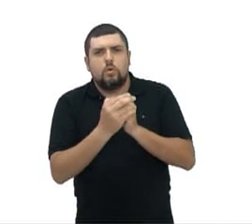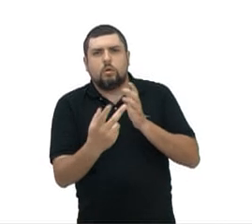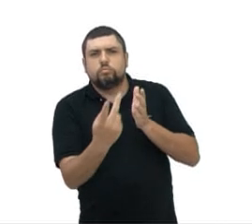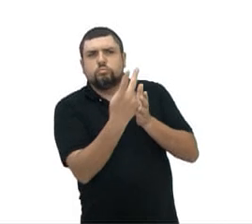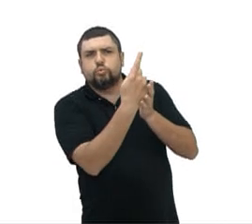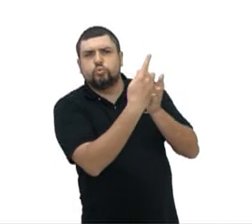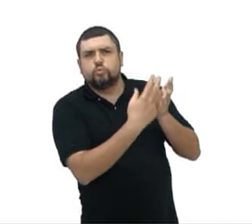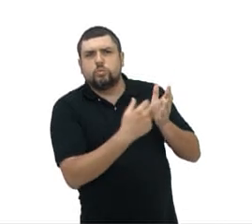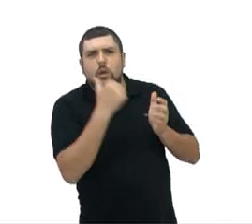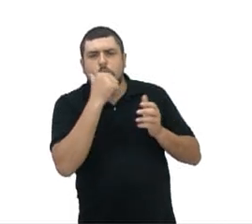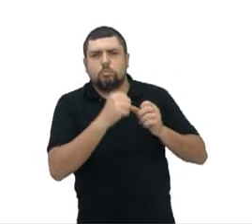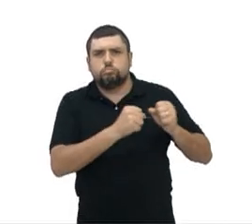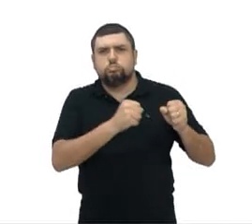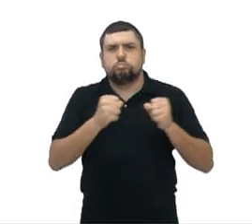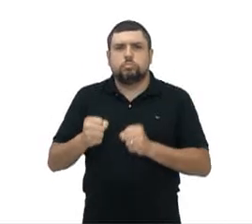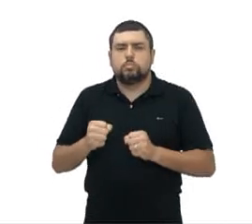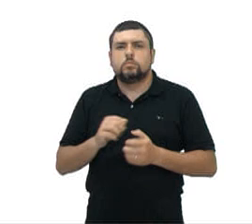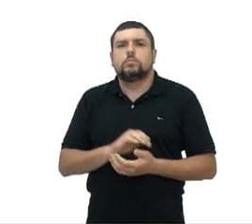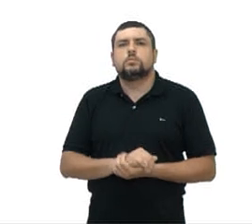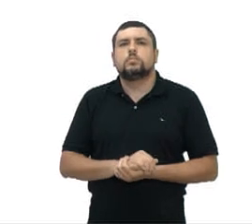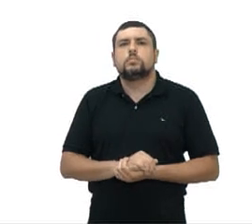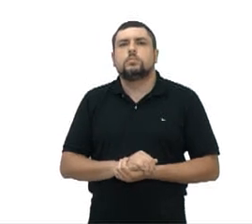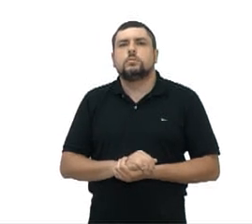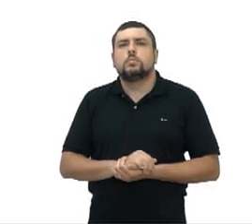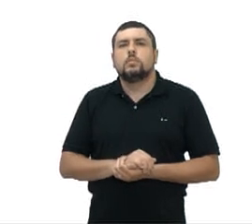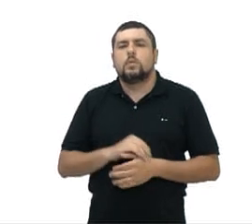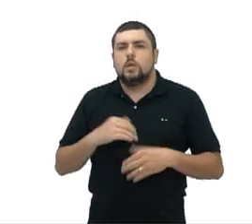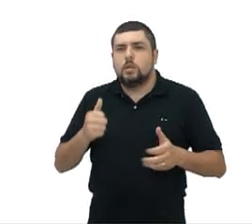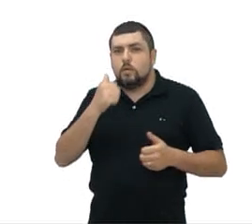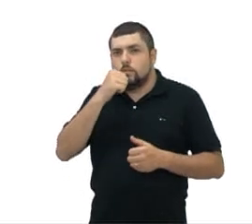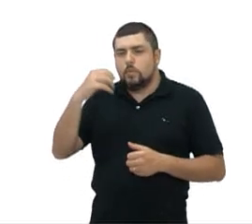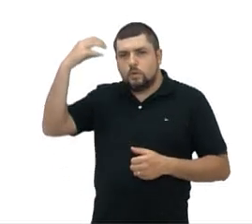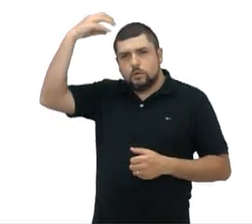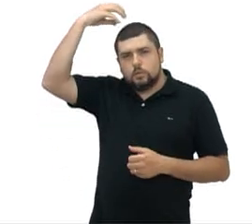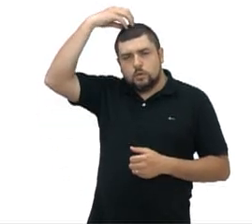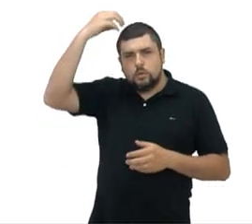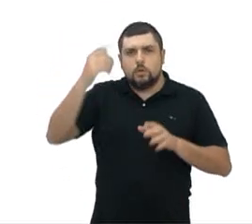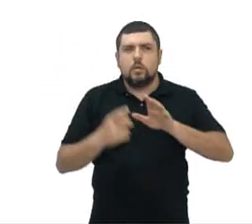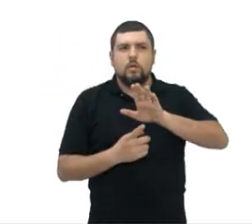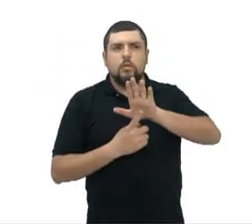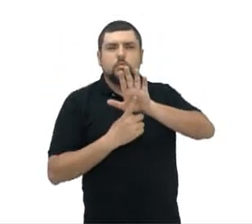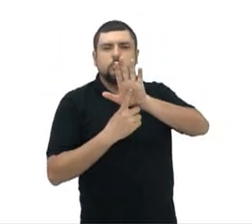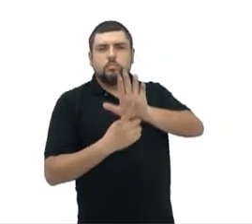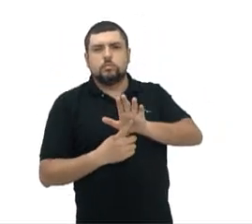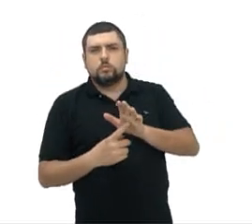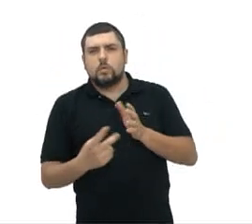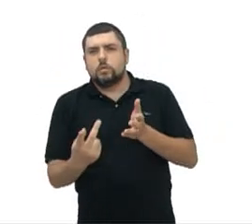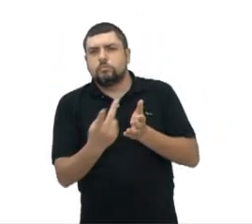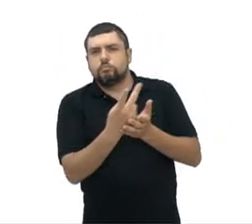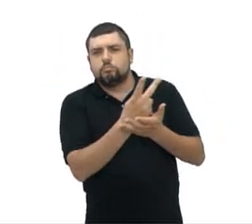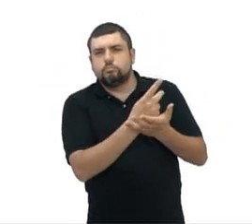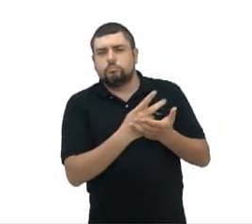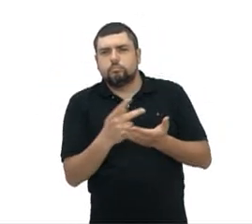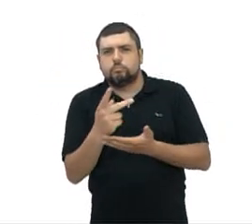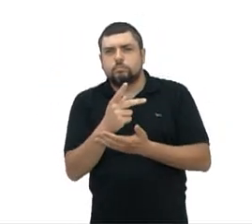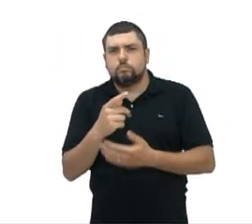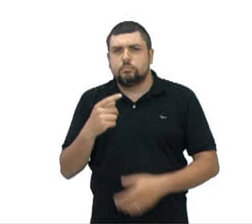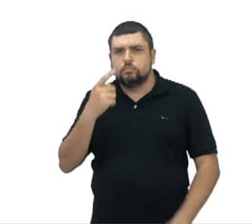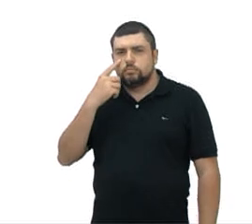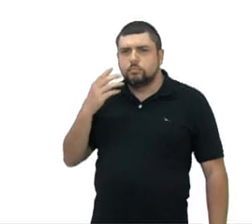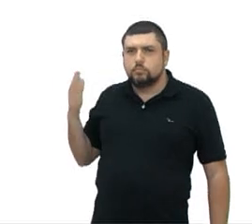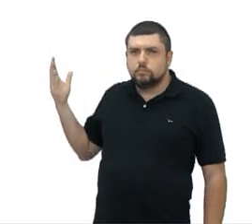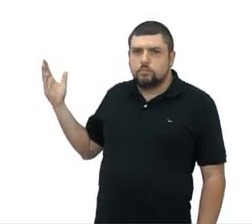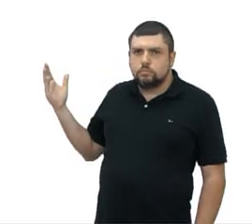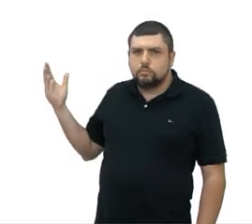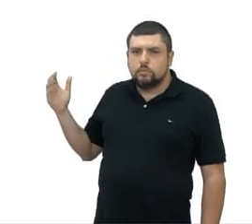poderosas. Candaces do reino de Cush, soberanas, eu trago para vocês umas imagens, né? Essa aqui é de